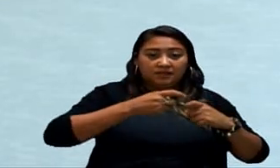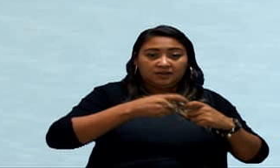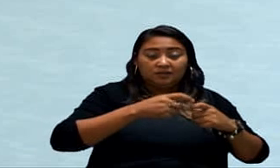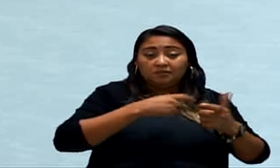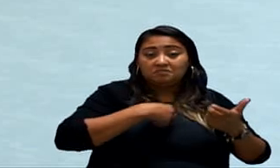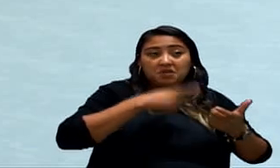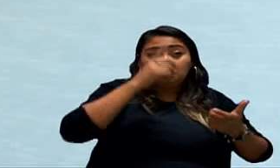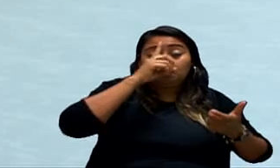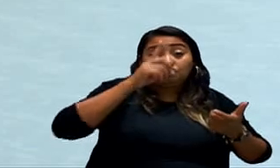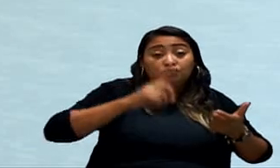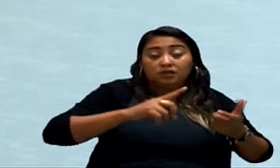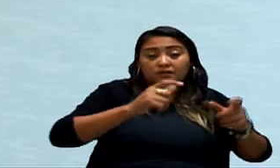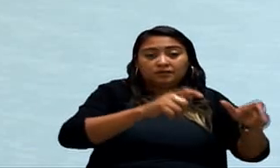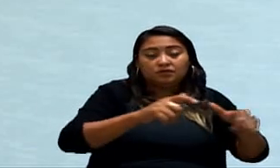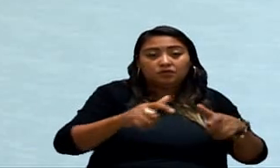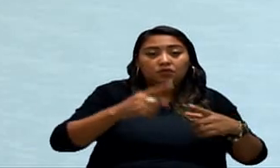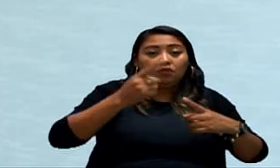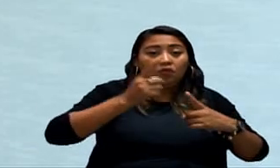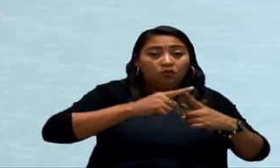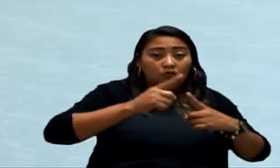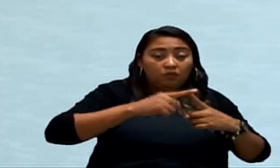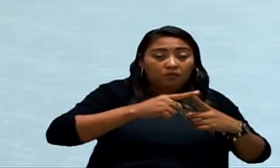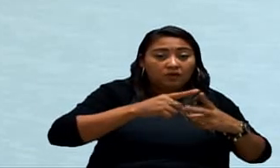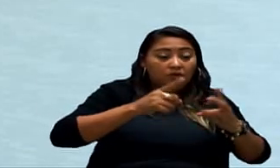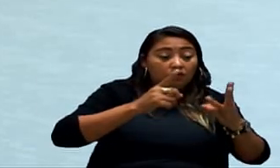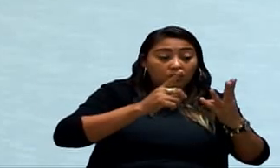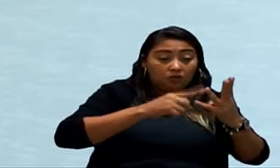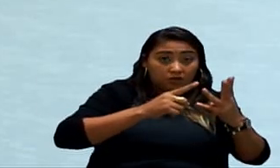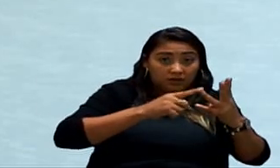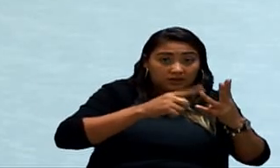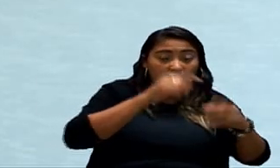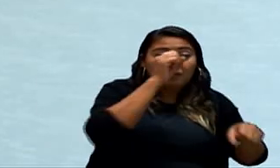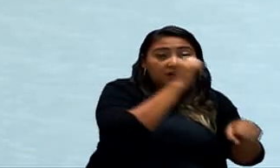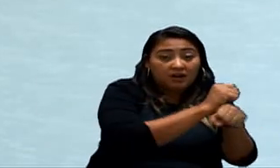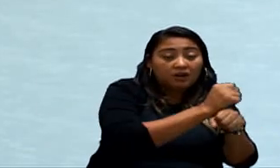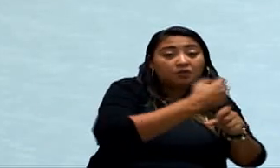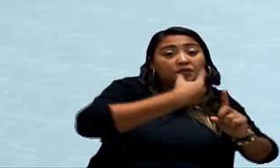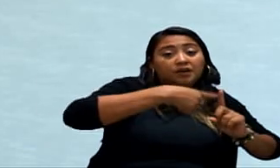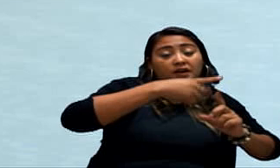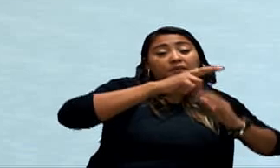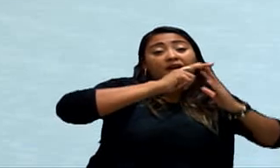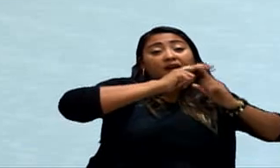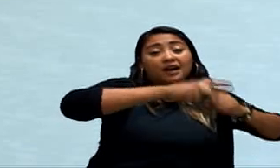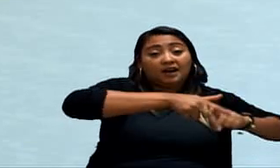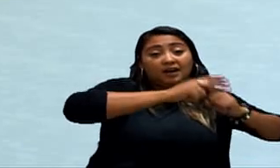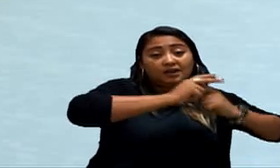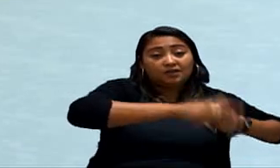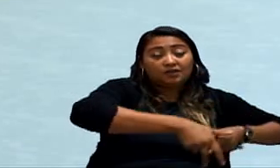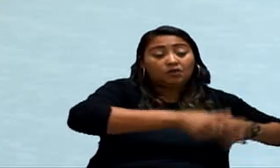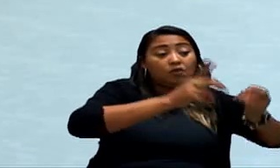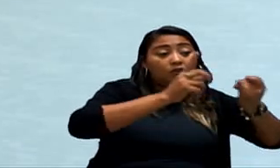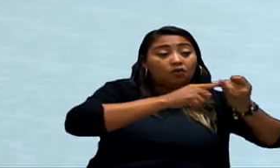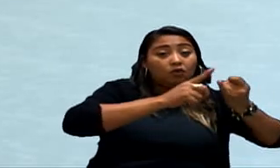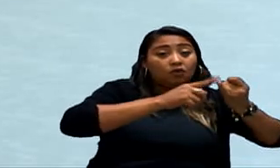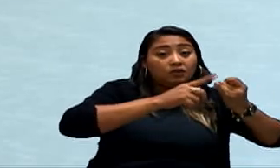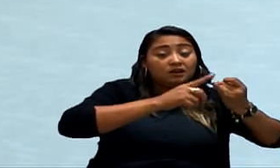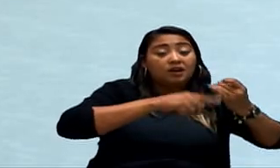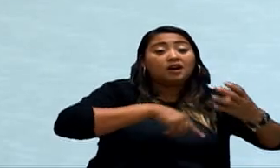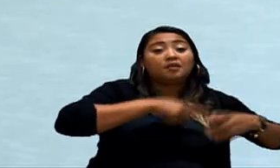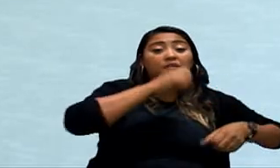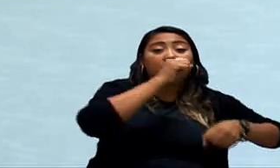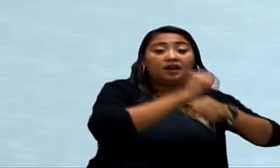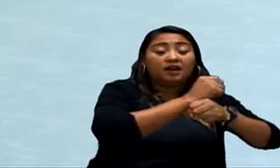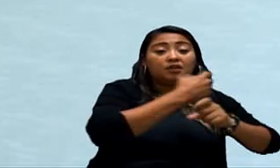Uma das unidades está parada por falta de manutenção mecânica. outra unidade parada por falta